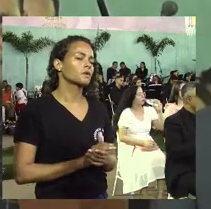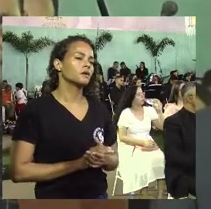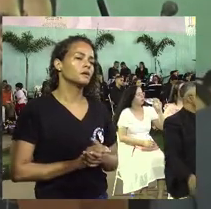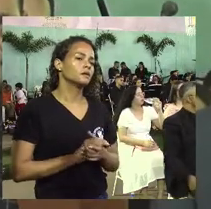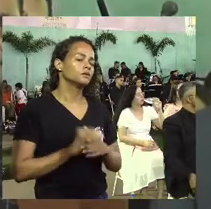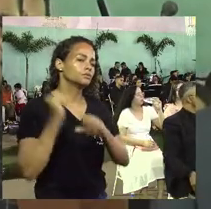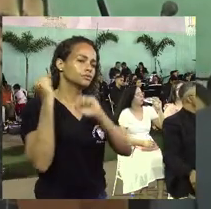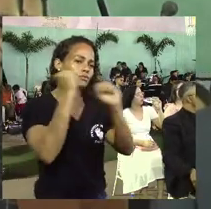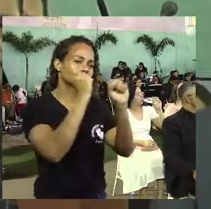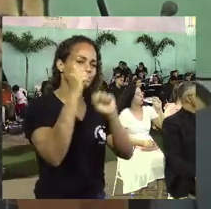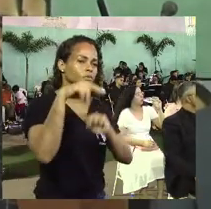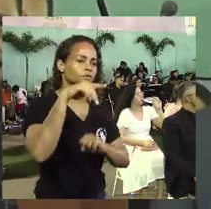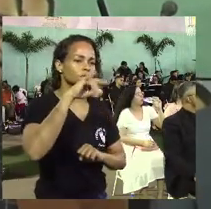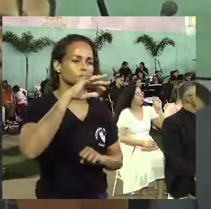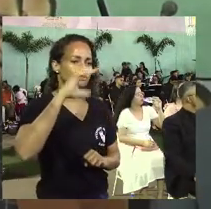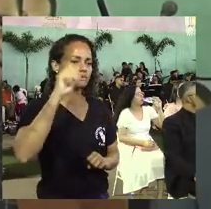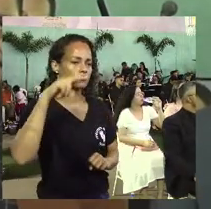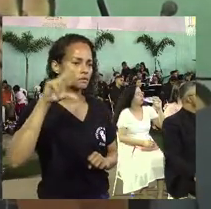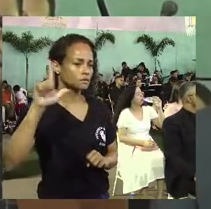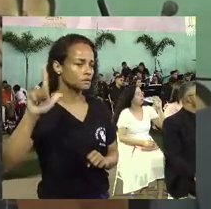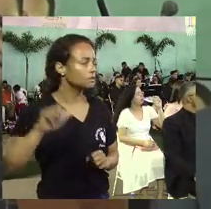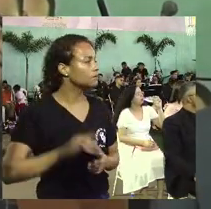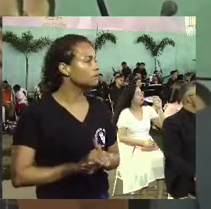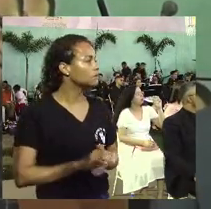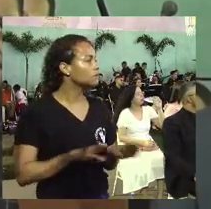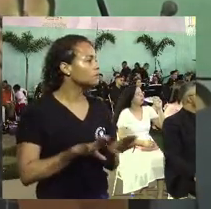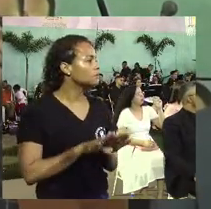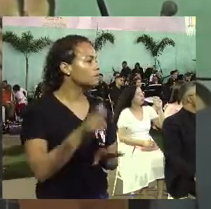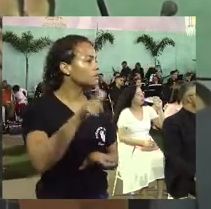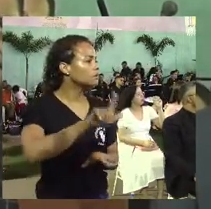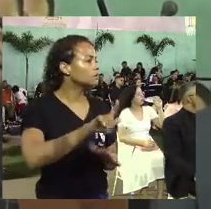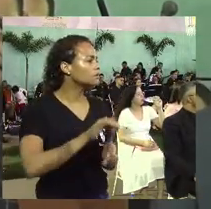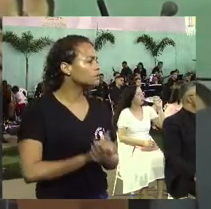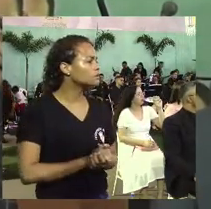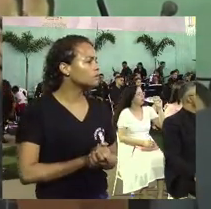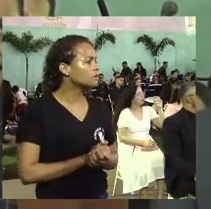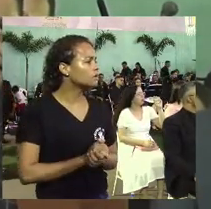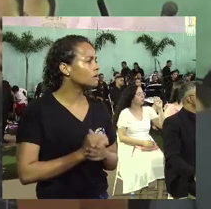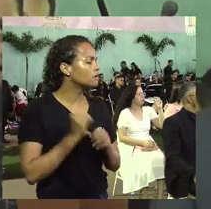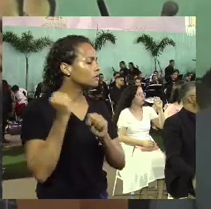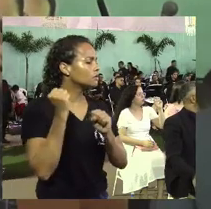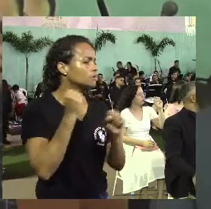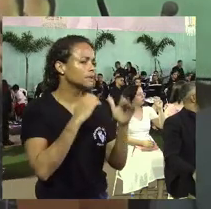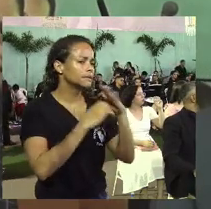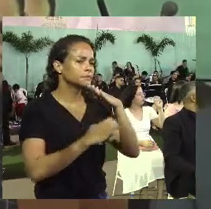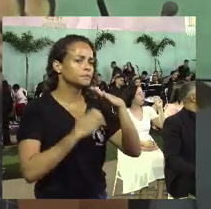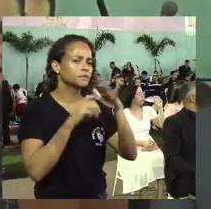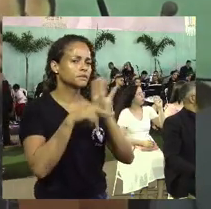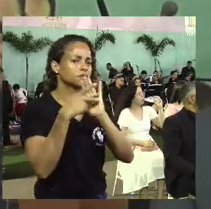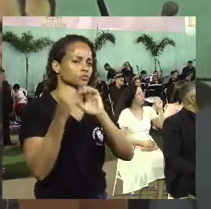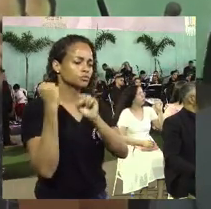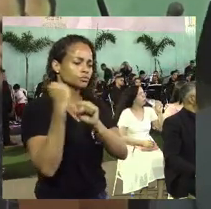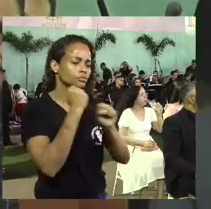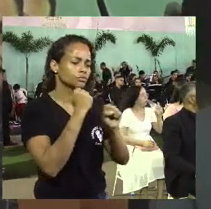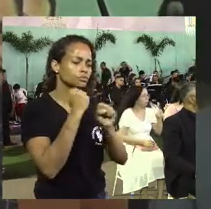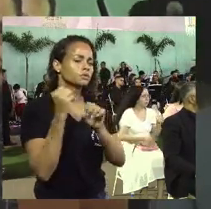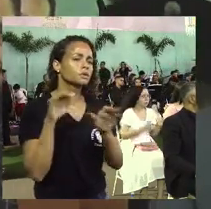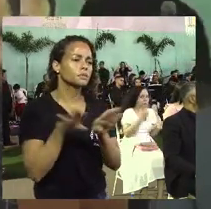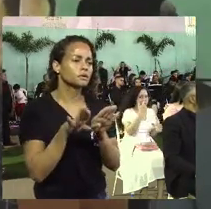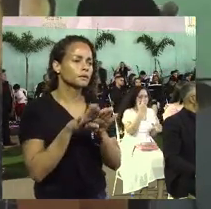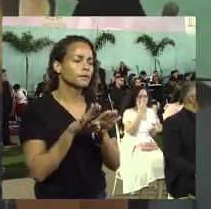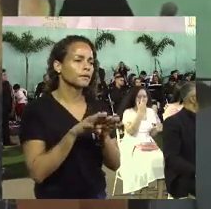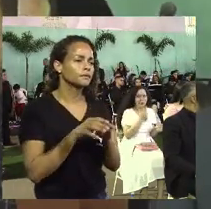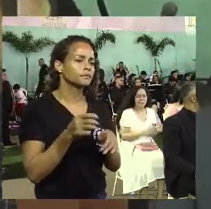Nacional eu acho que tem outro também extintor que nos ajudou aqui se alguém tiver aqui me ajude nós pegamos de dois lugares